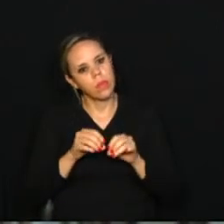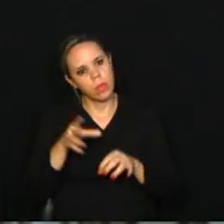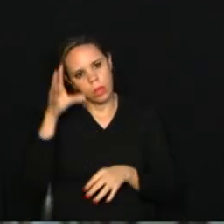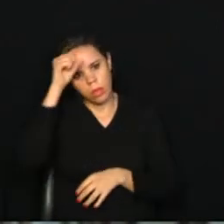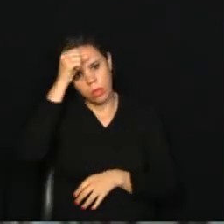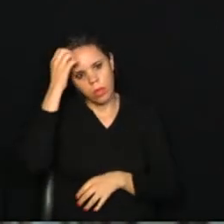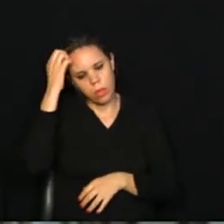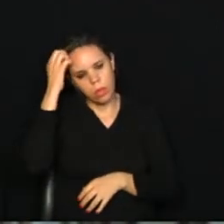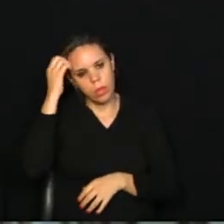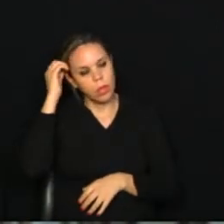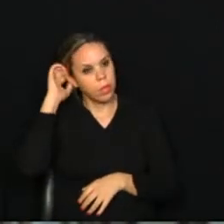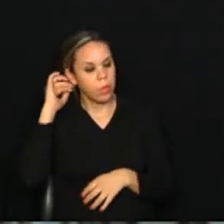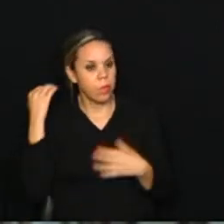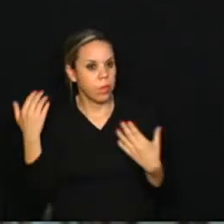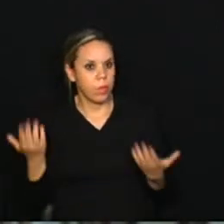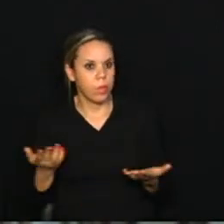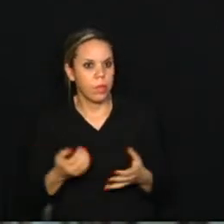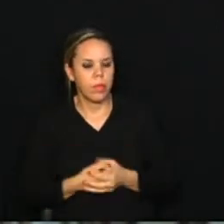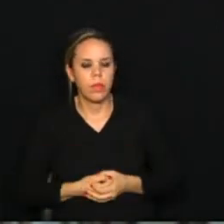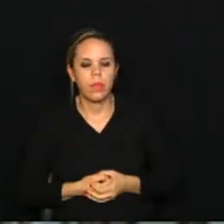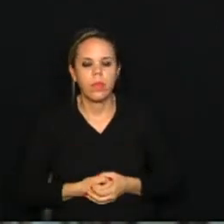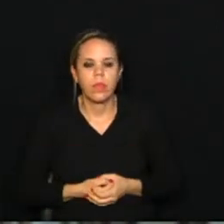aprender.